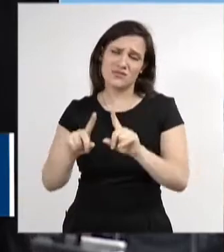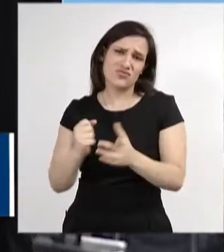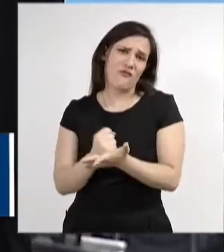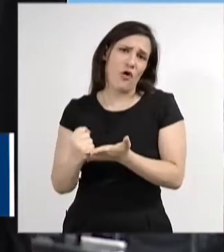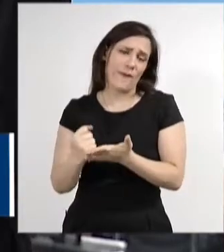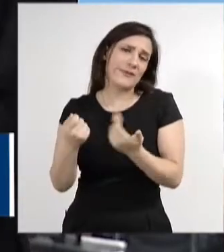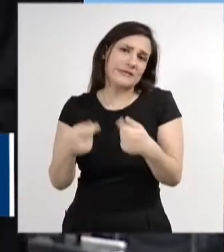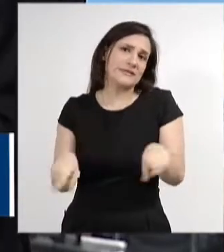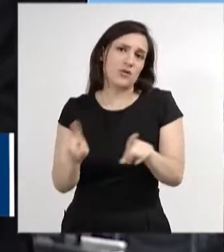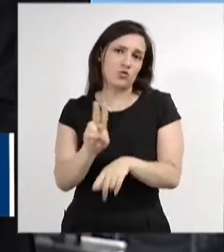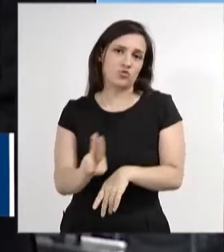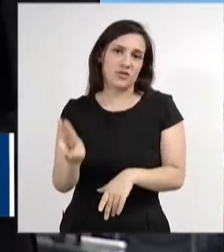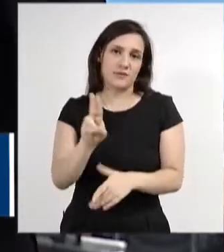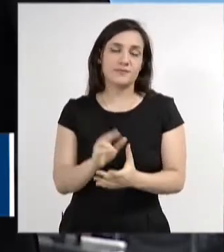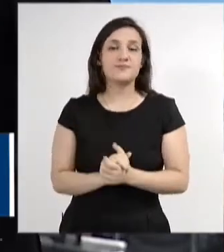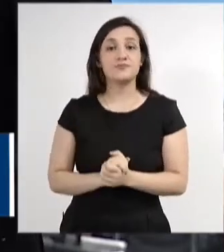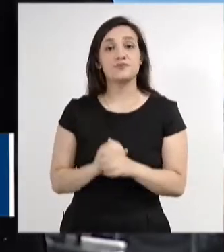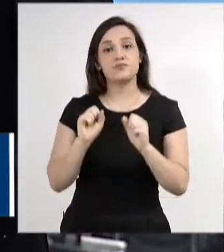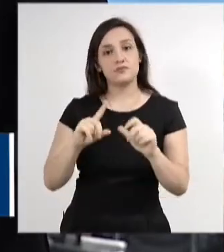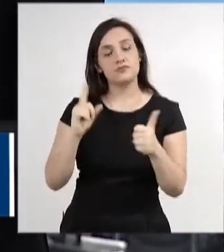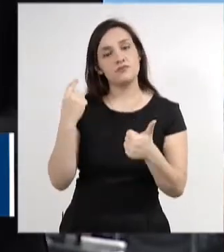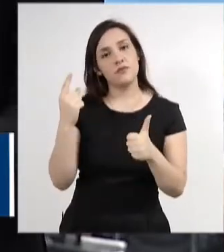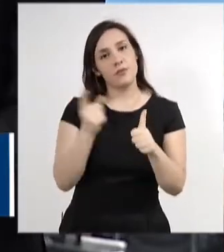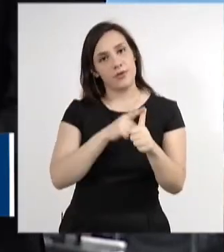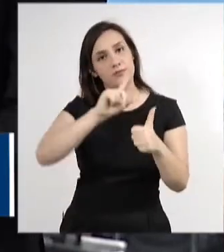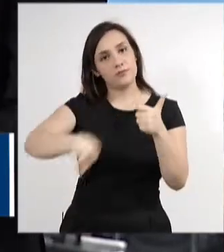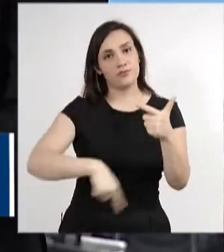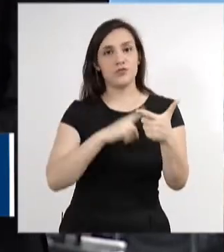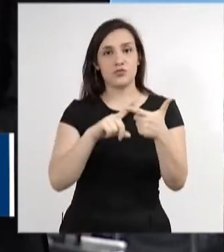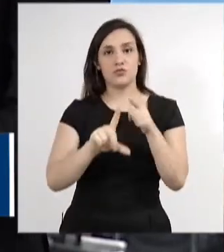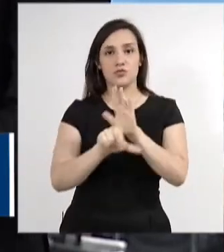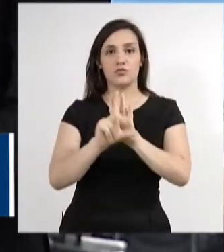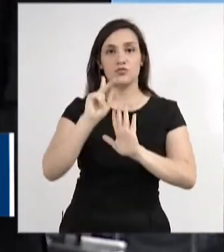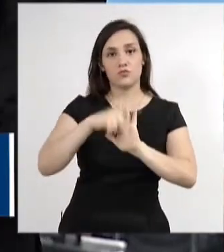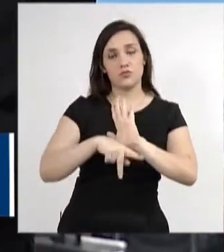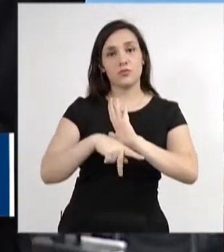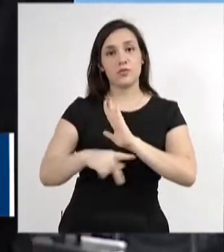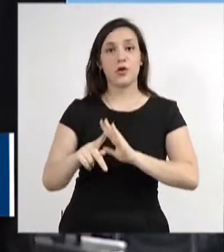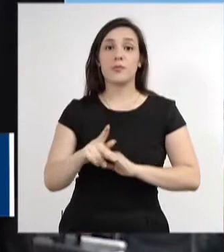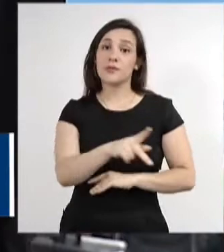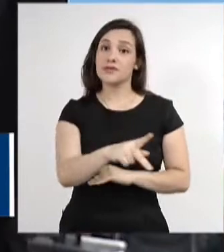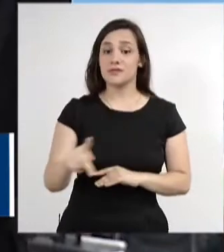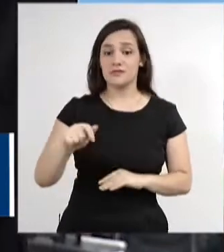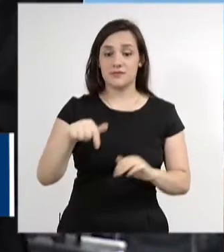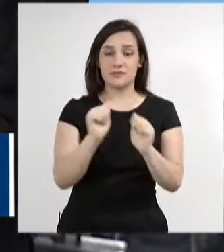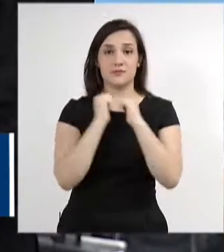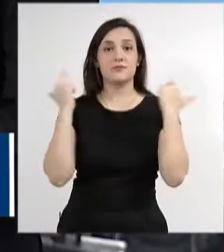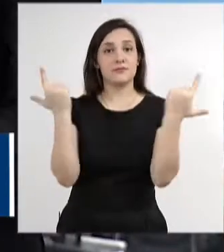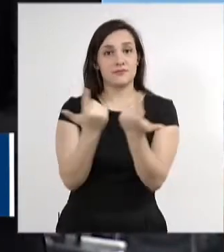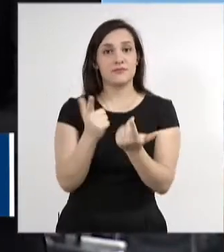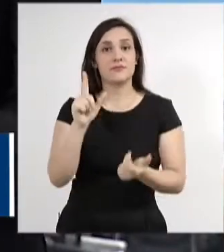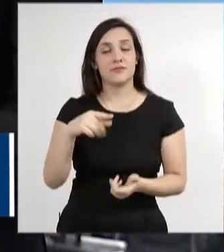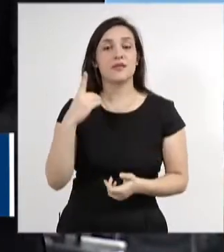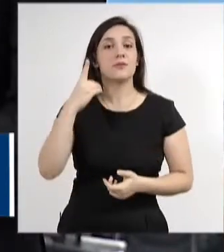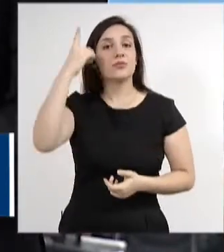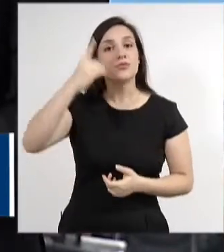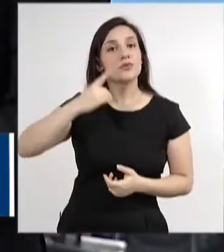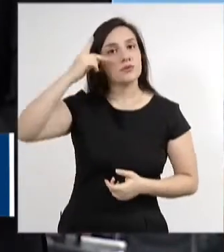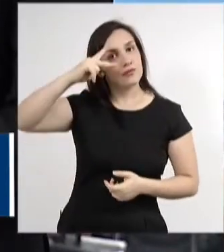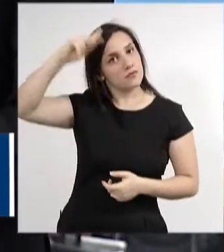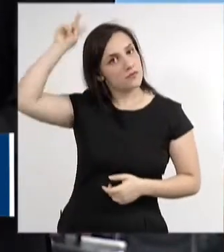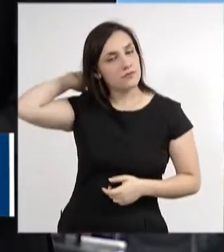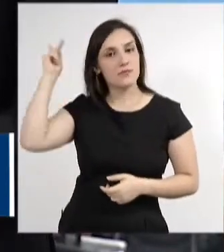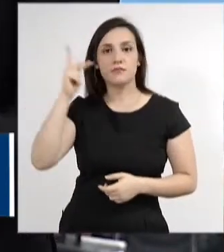né? Caiu em desuso. O segundo projeto pautado é de autoria do presidente aqui da Lemes, deputado Paulo Correia,